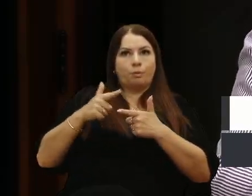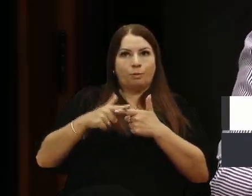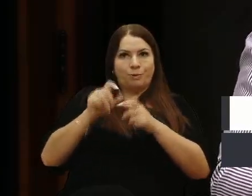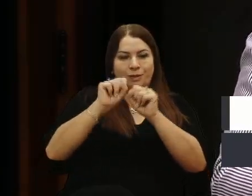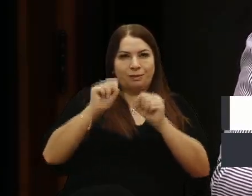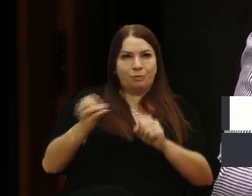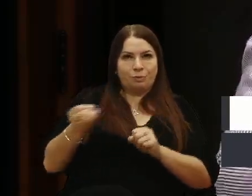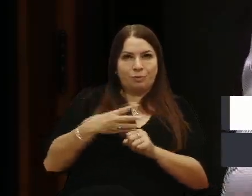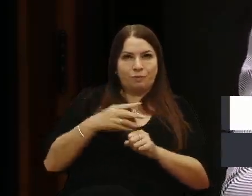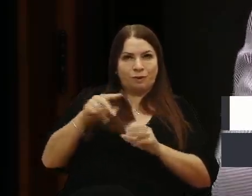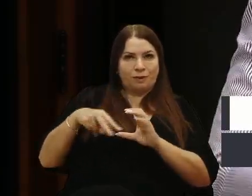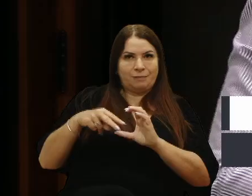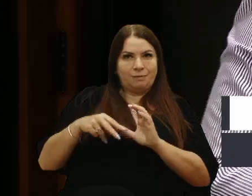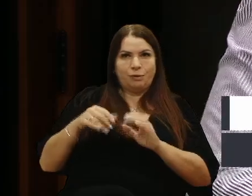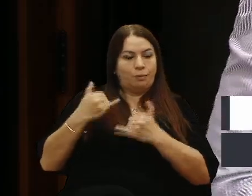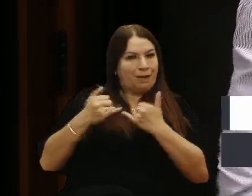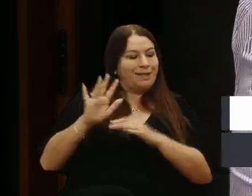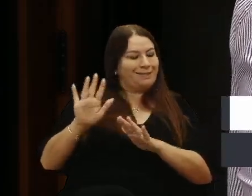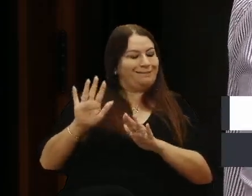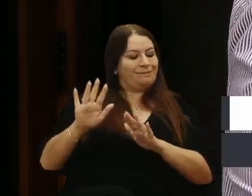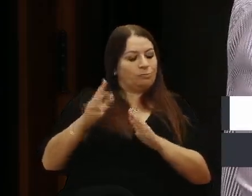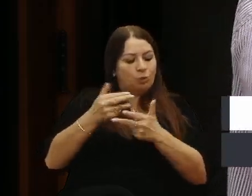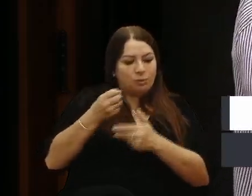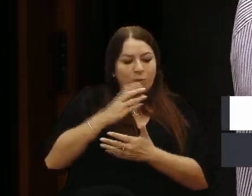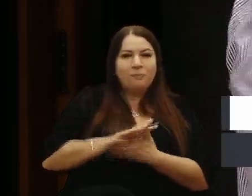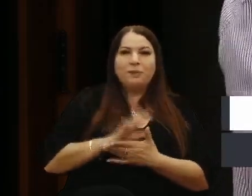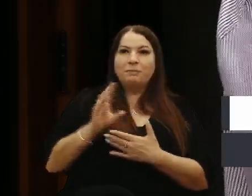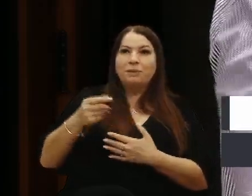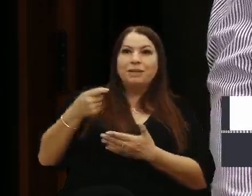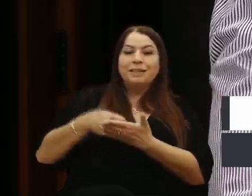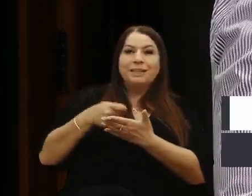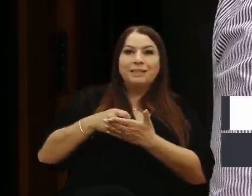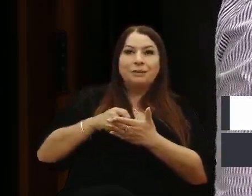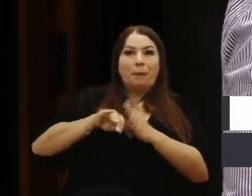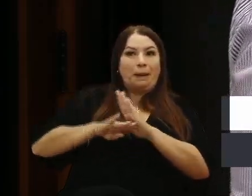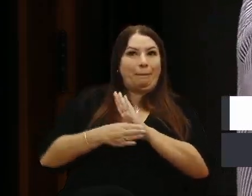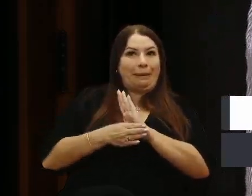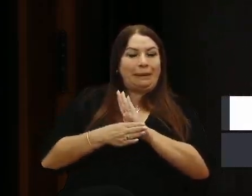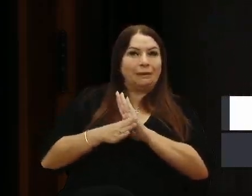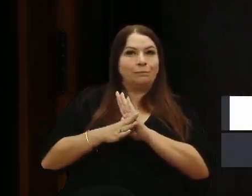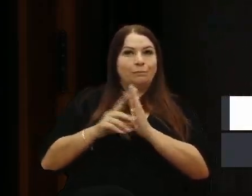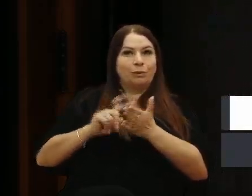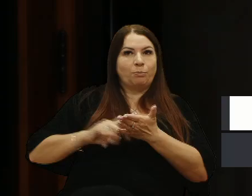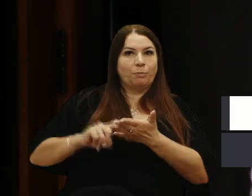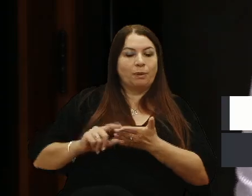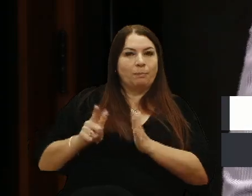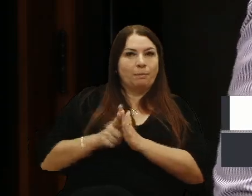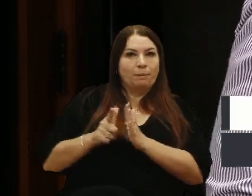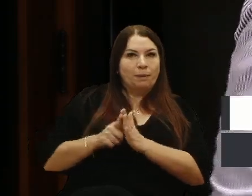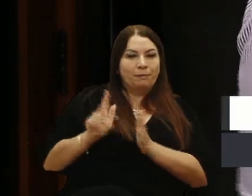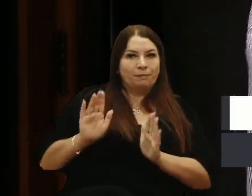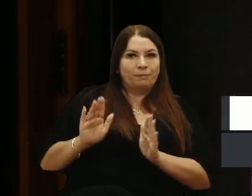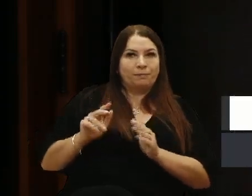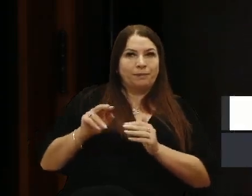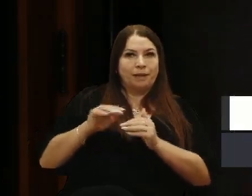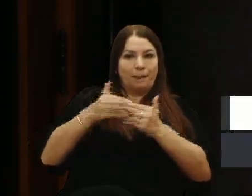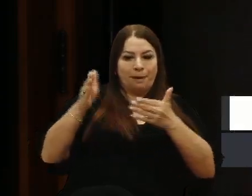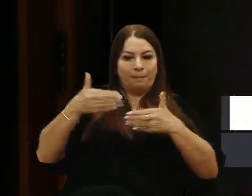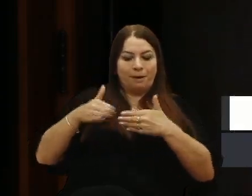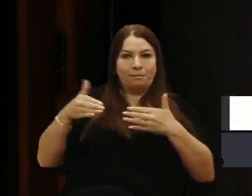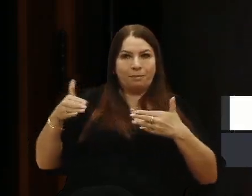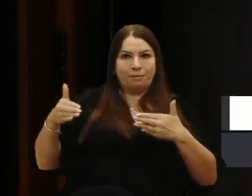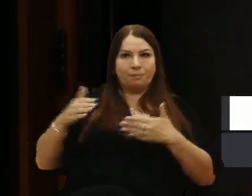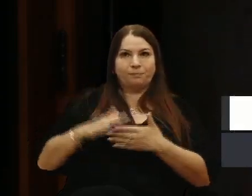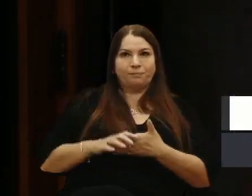novo implantado na Câmara. Não, estou brincando, isso é uma coisa boa. Mas eu estou tentando me adaptar aqui para não imprimir papel e abrir